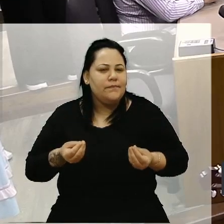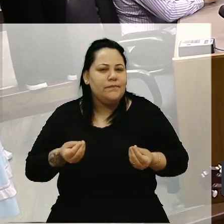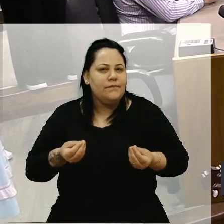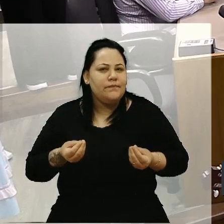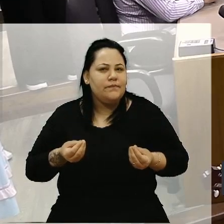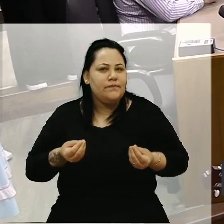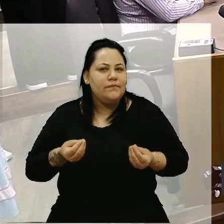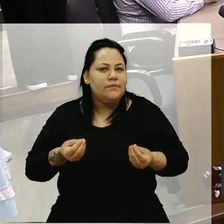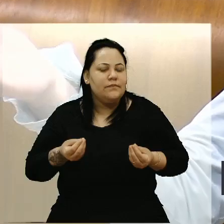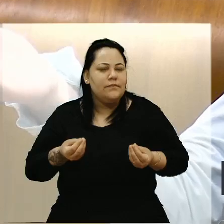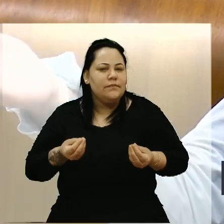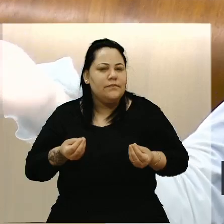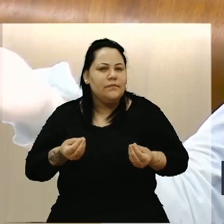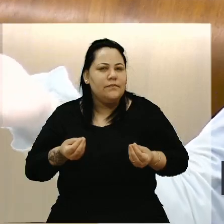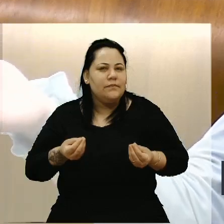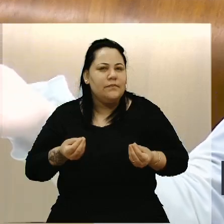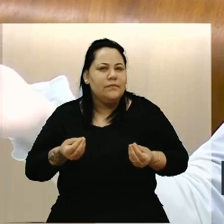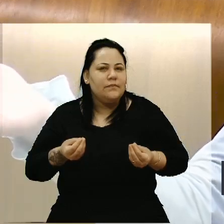Retalhos,